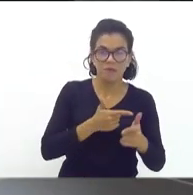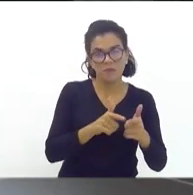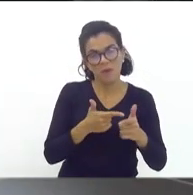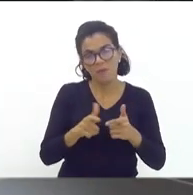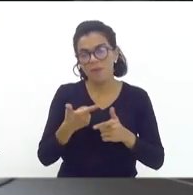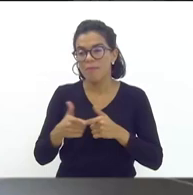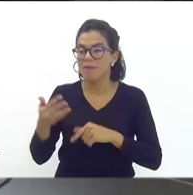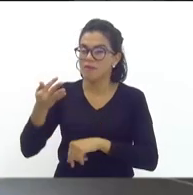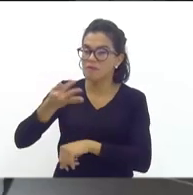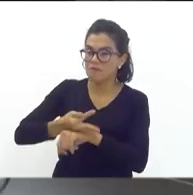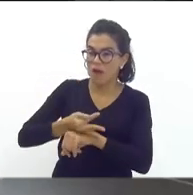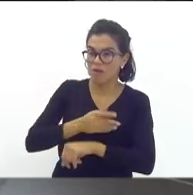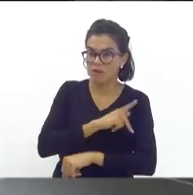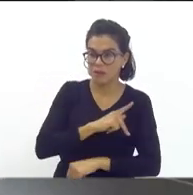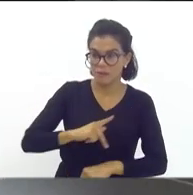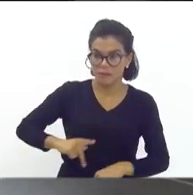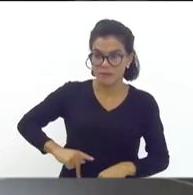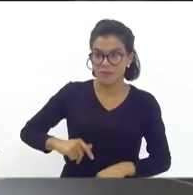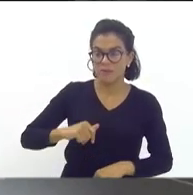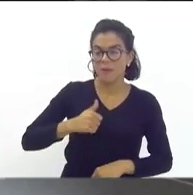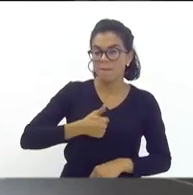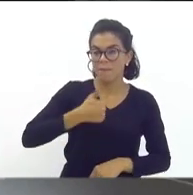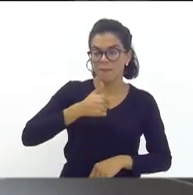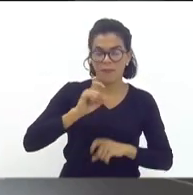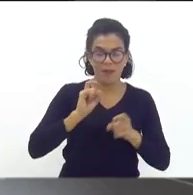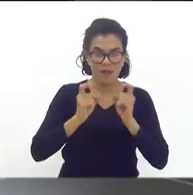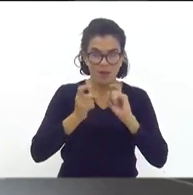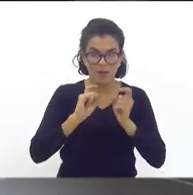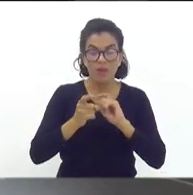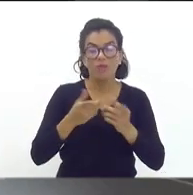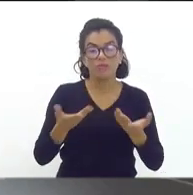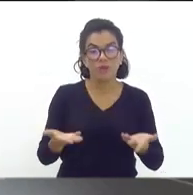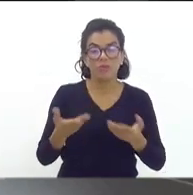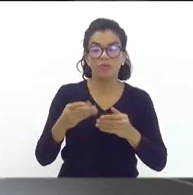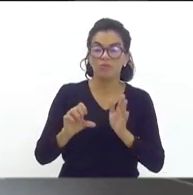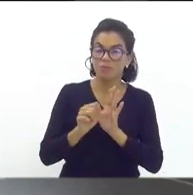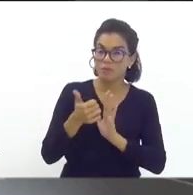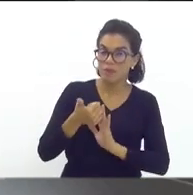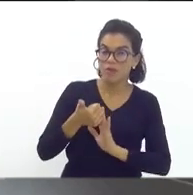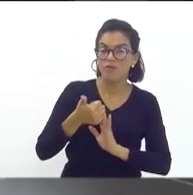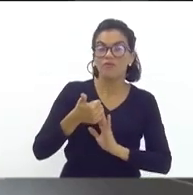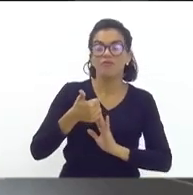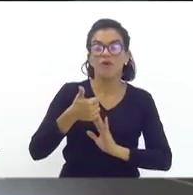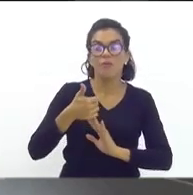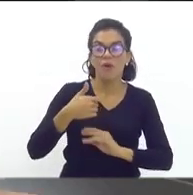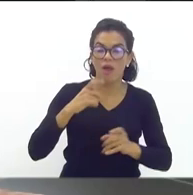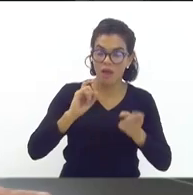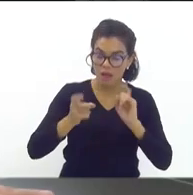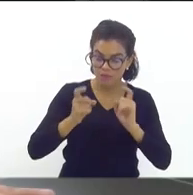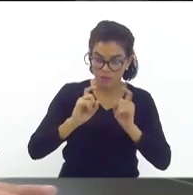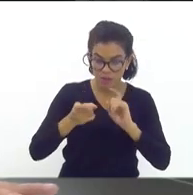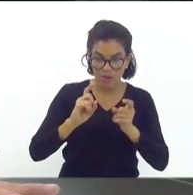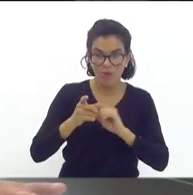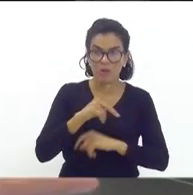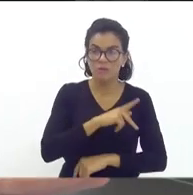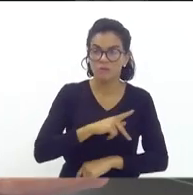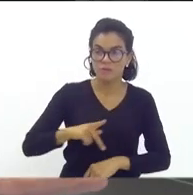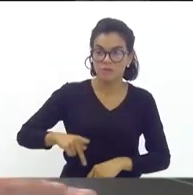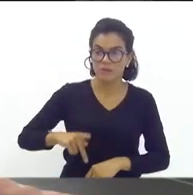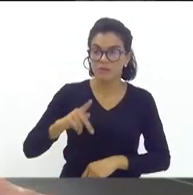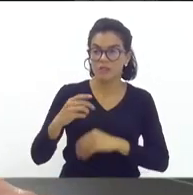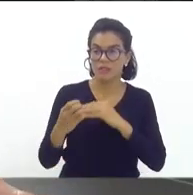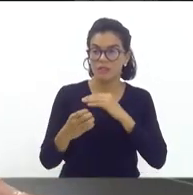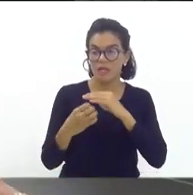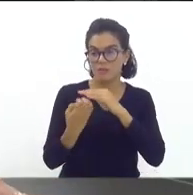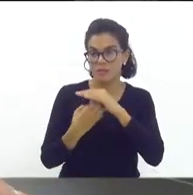ausência da presidente no início dos trabalhos com a convocação da presidente da Nature para prosseguimento dos trabalhos relativos ao tema do gás